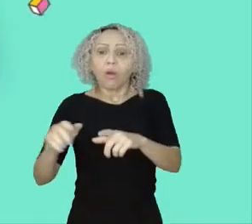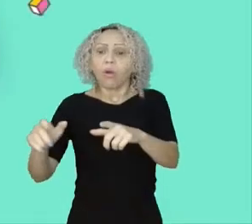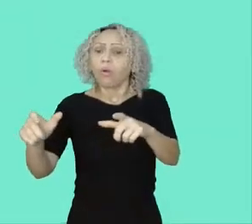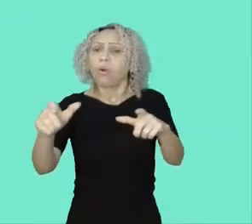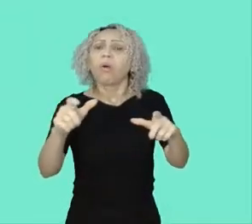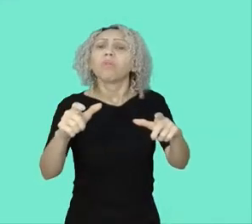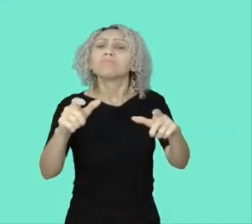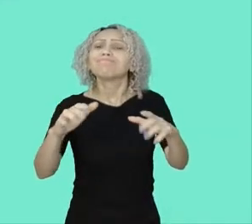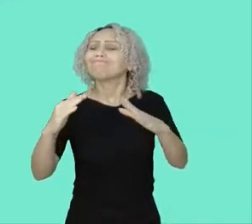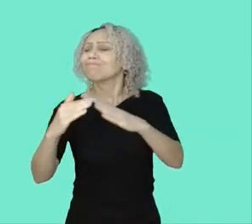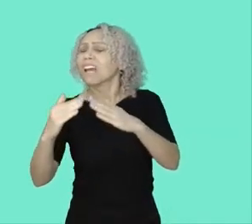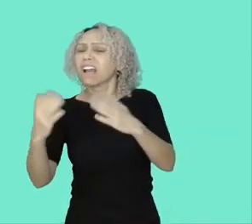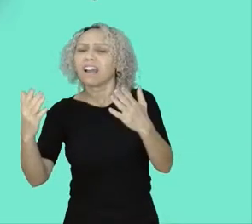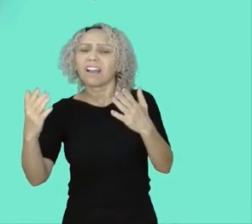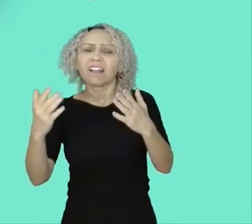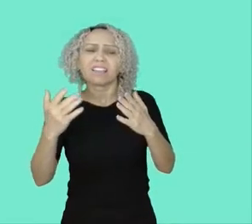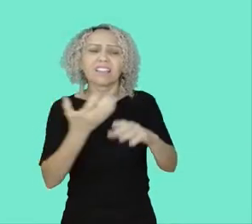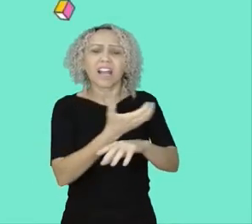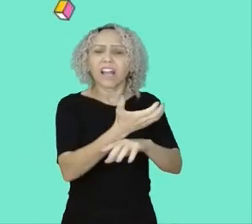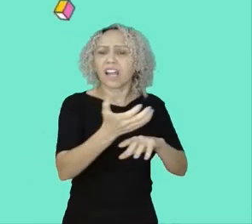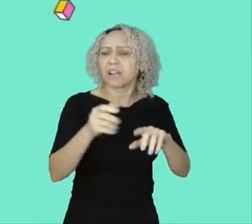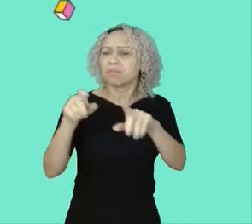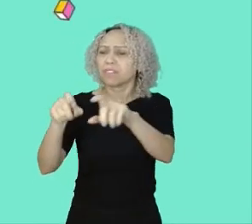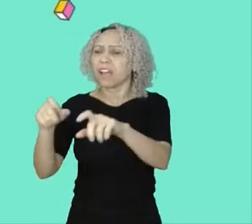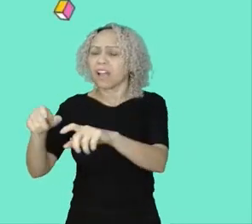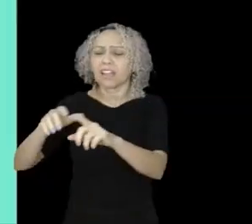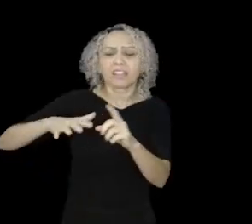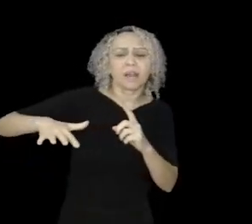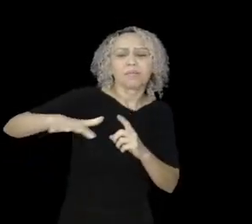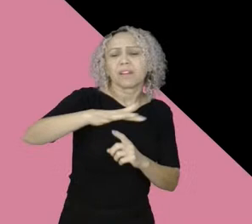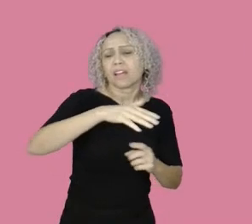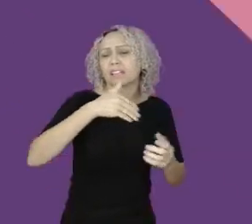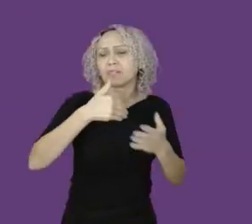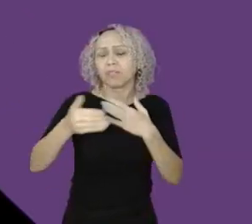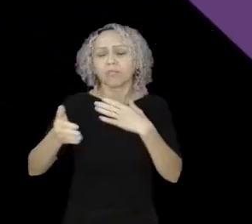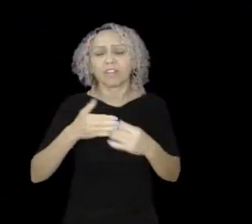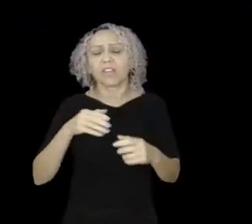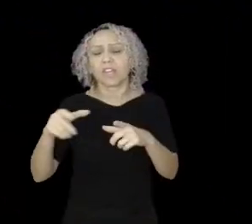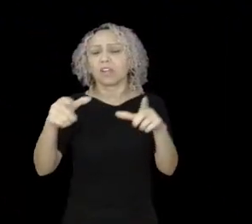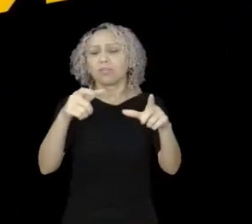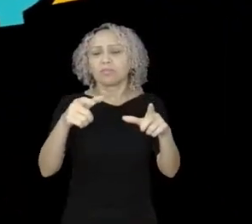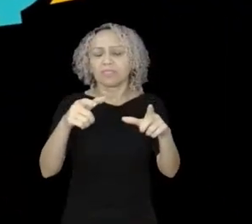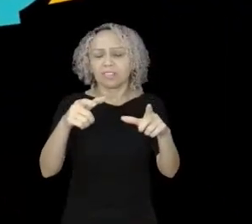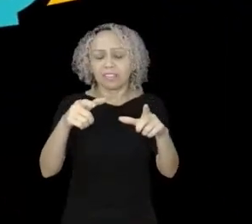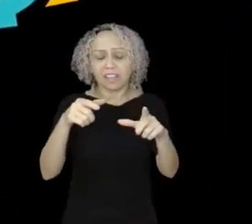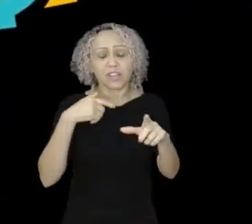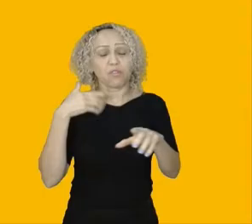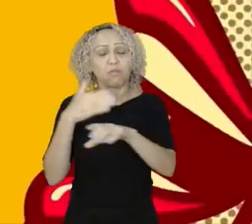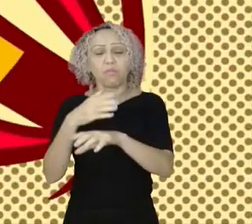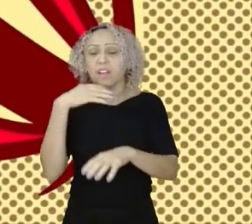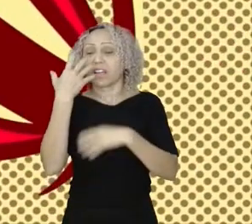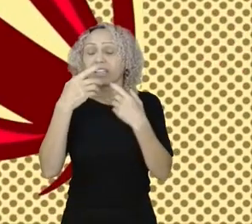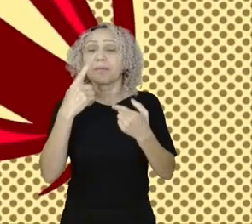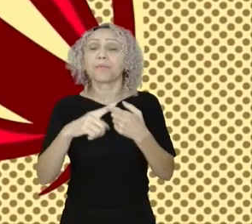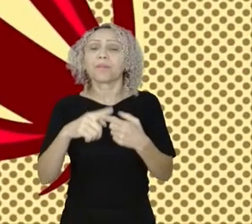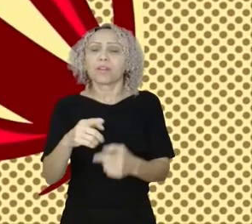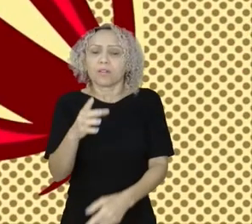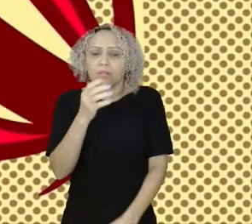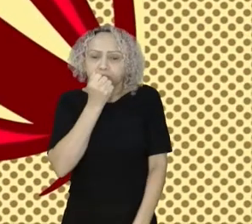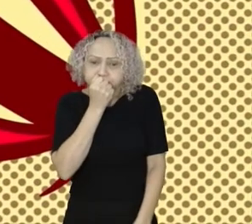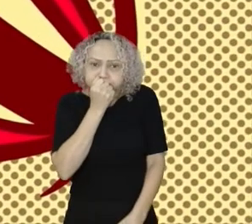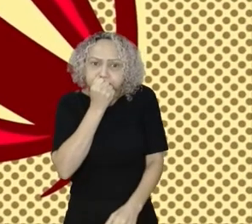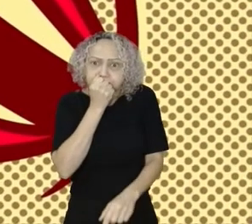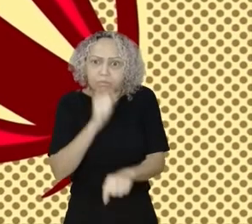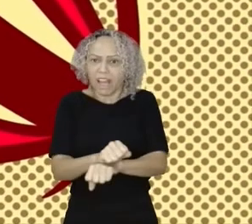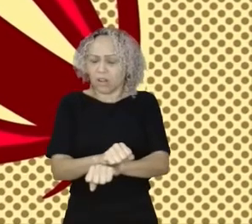Seja em casa, no campo, na rua ou na praça. Chega de mordaça,